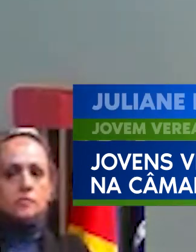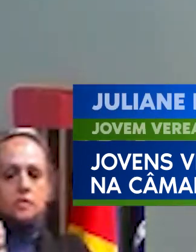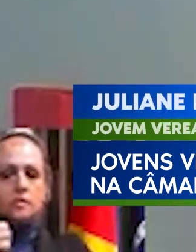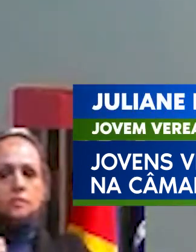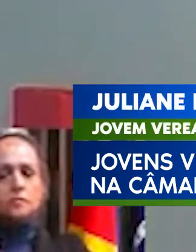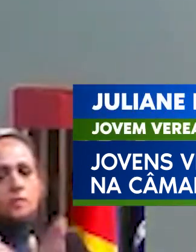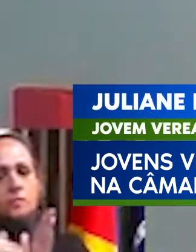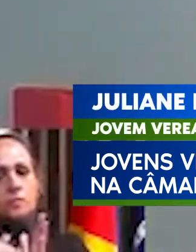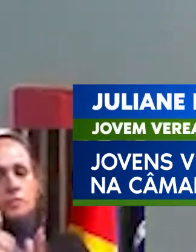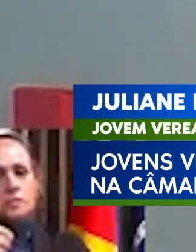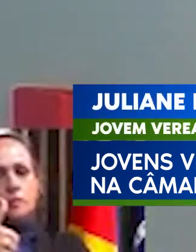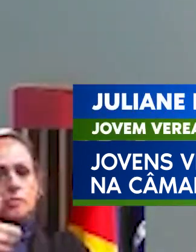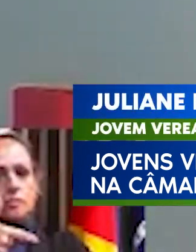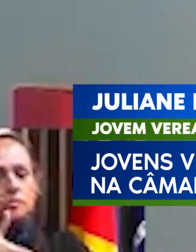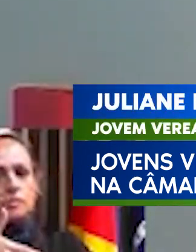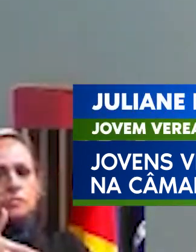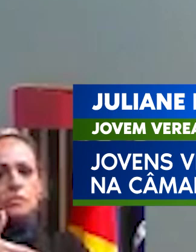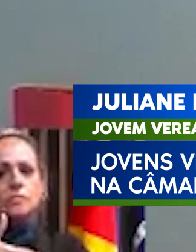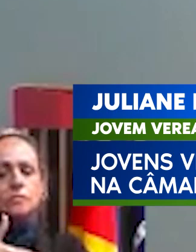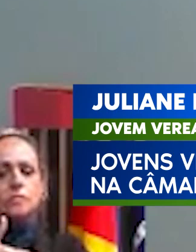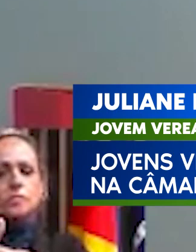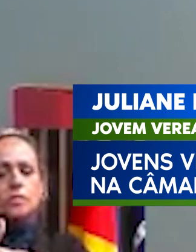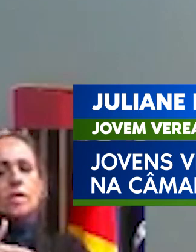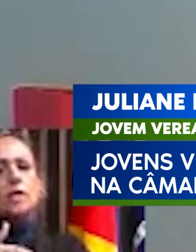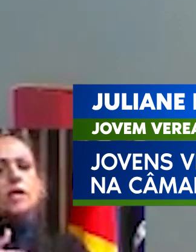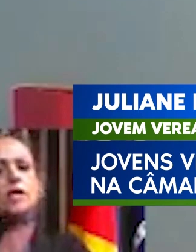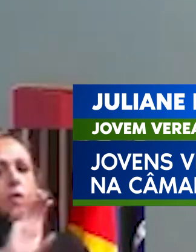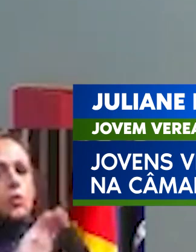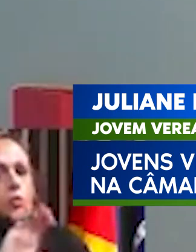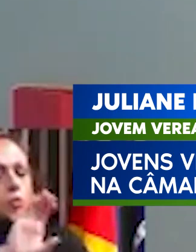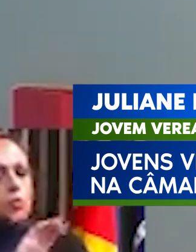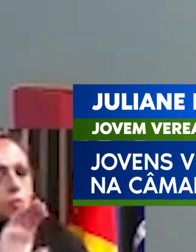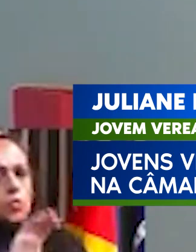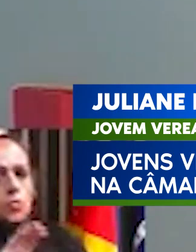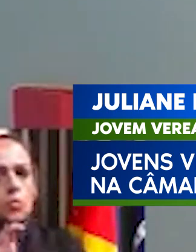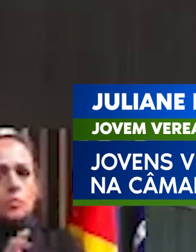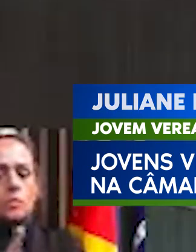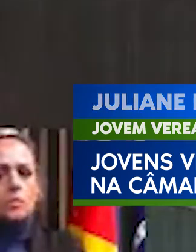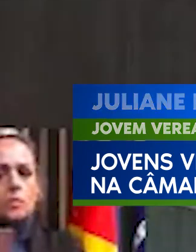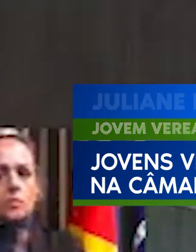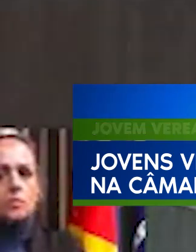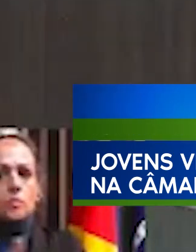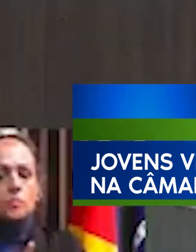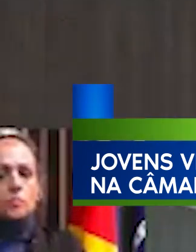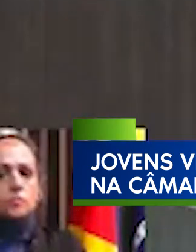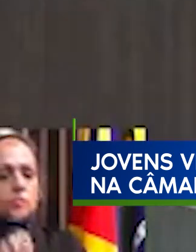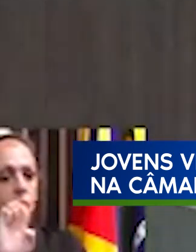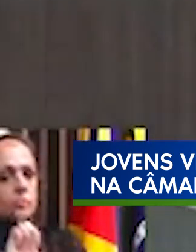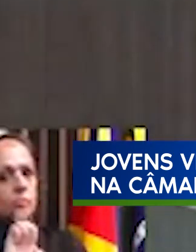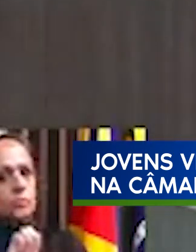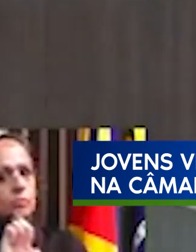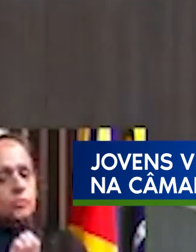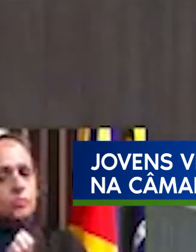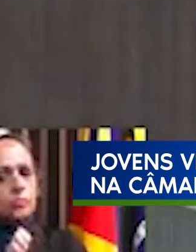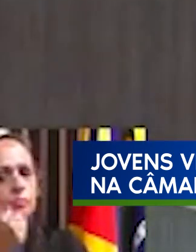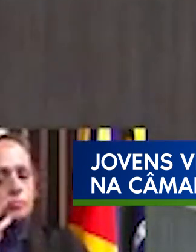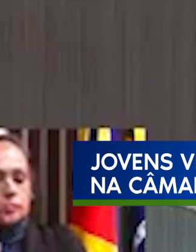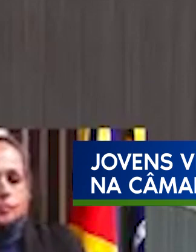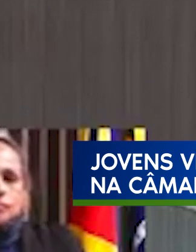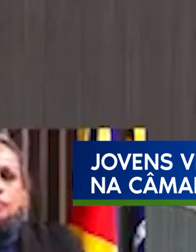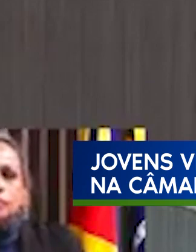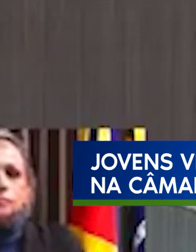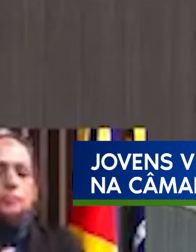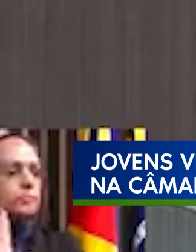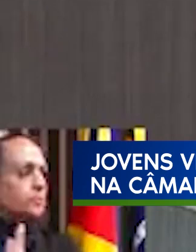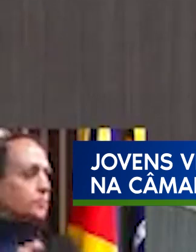determina a capacitação dos professores de educação infantil e dos agentes públicos de saúde segundo especialistas a detectação